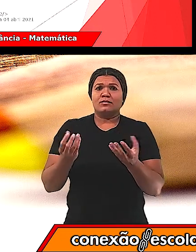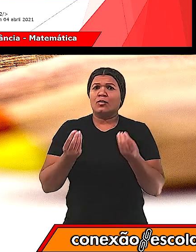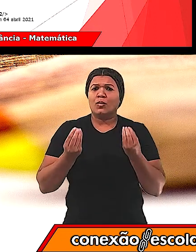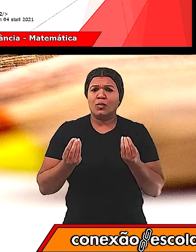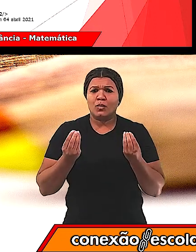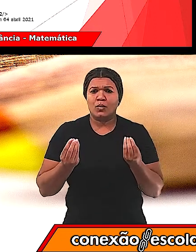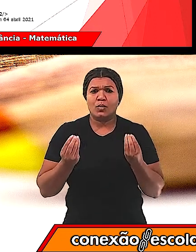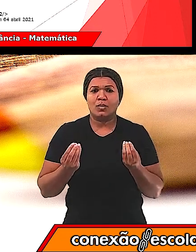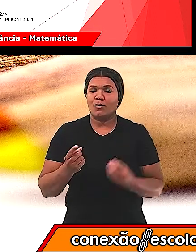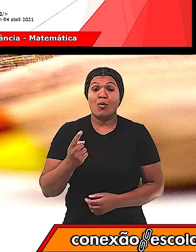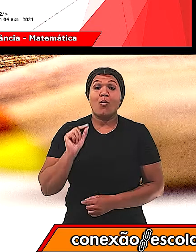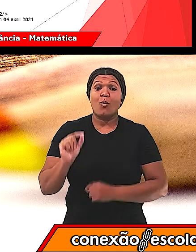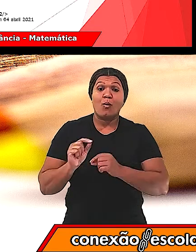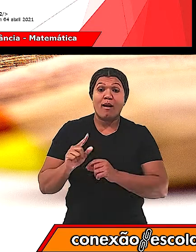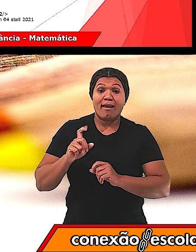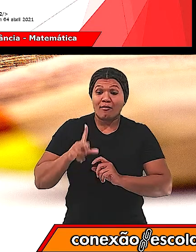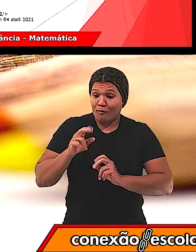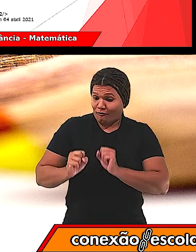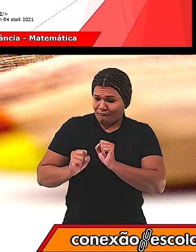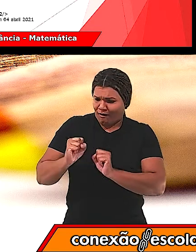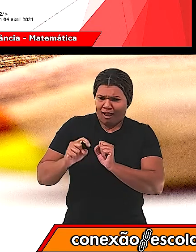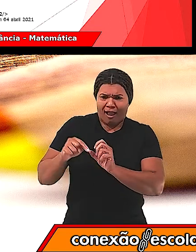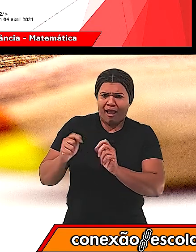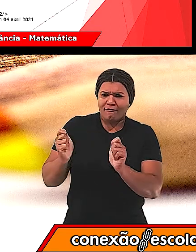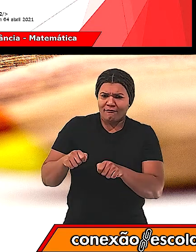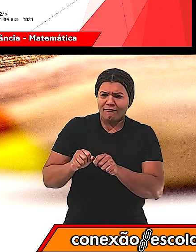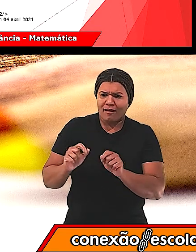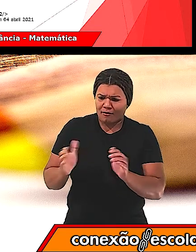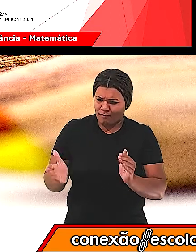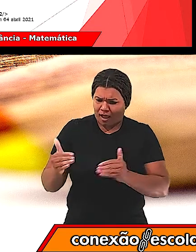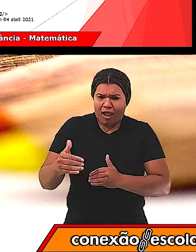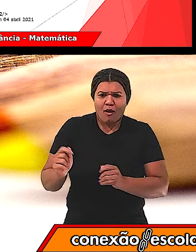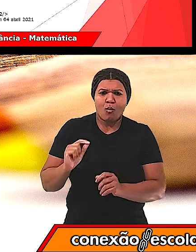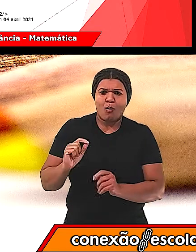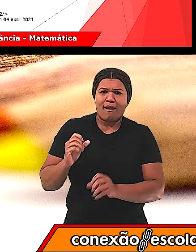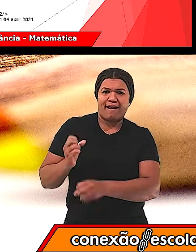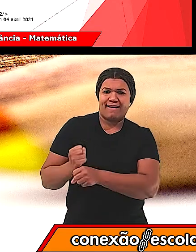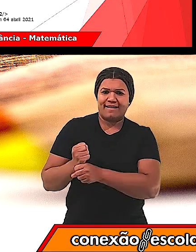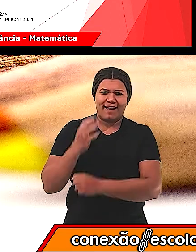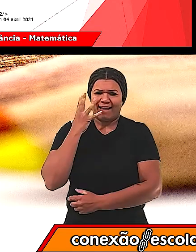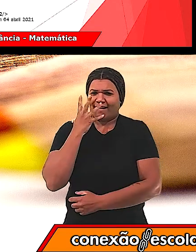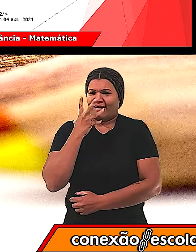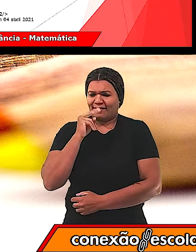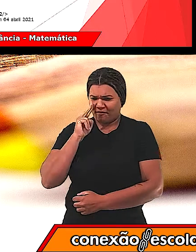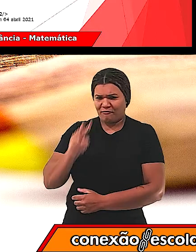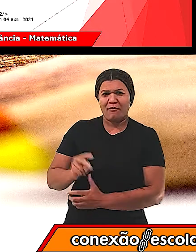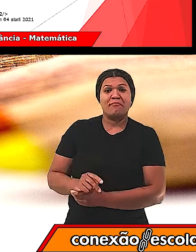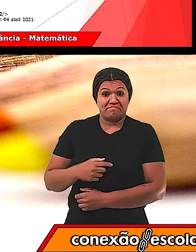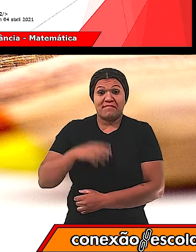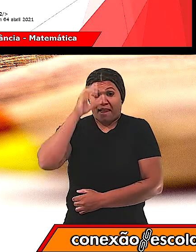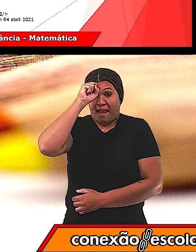apareceu! A nossa máquina de somar. Olha o quanto ela é linda. E o quanto nós vamos aprender com